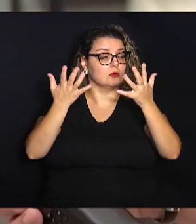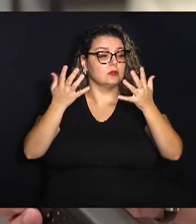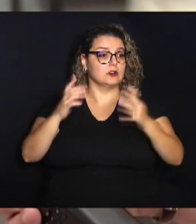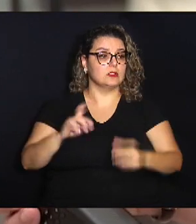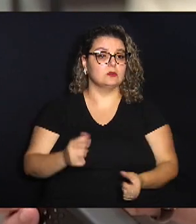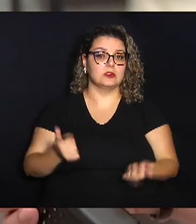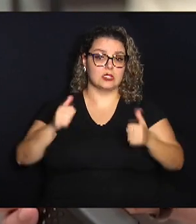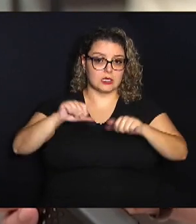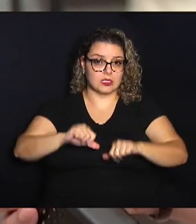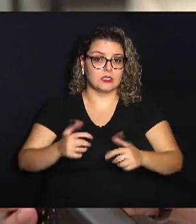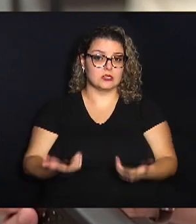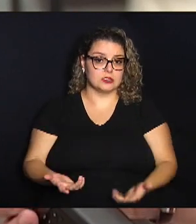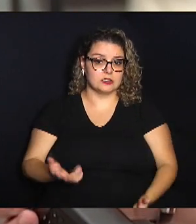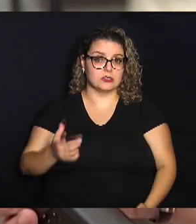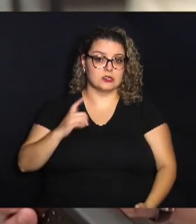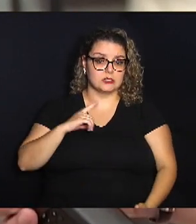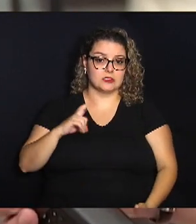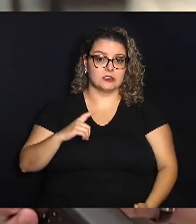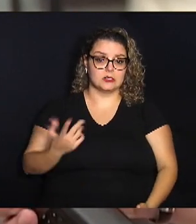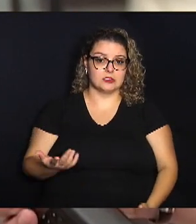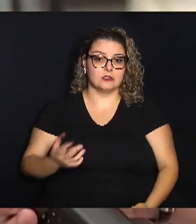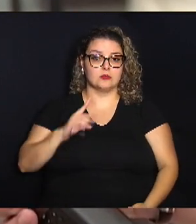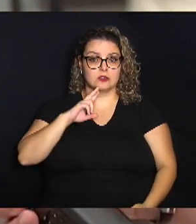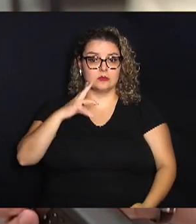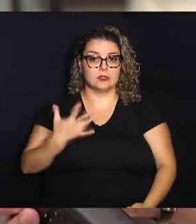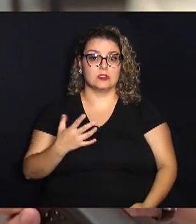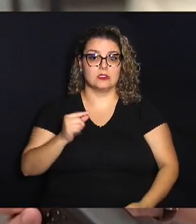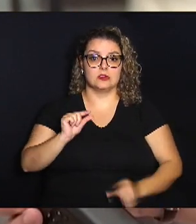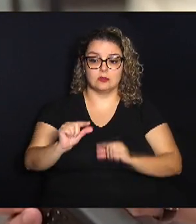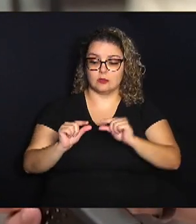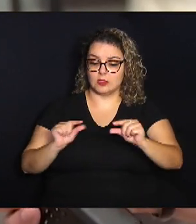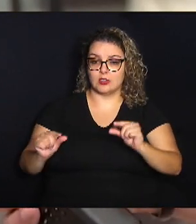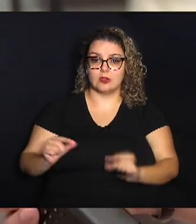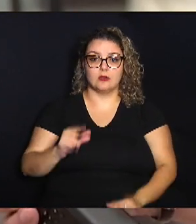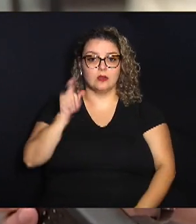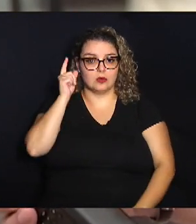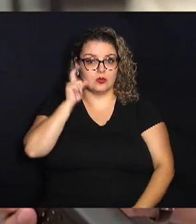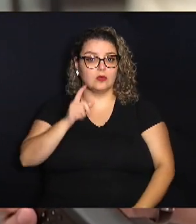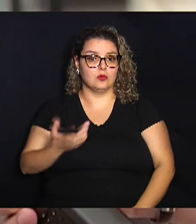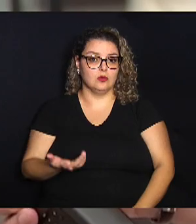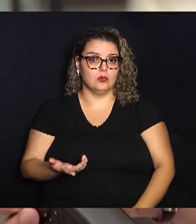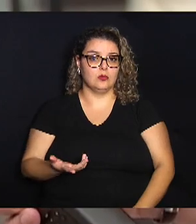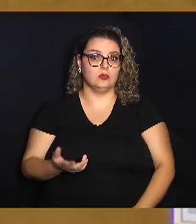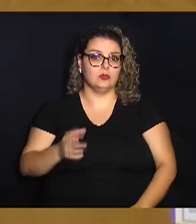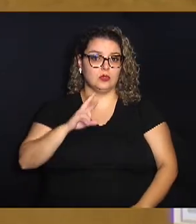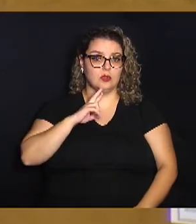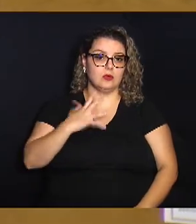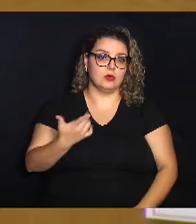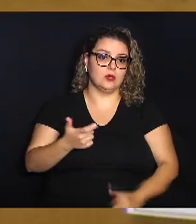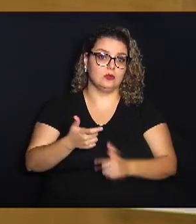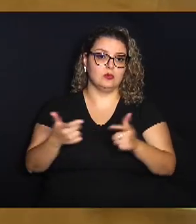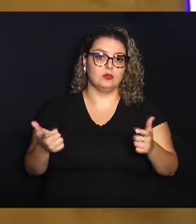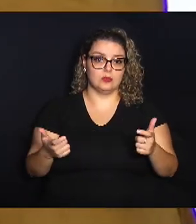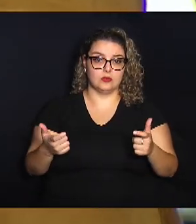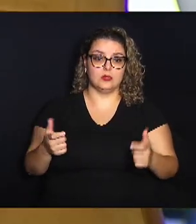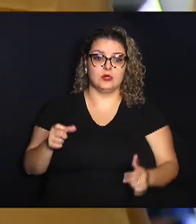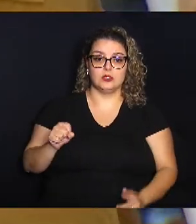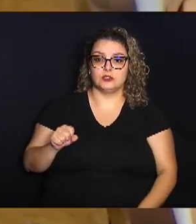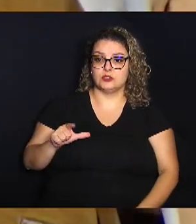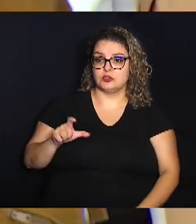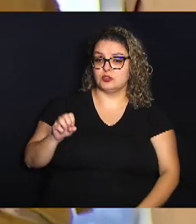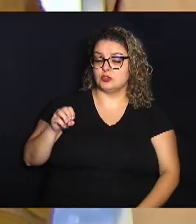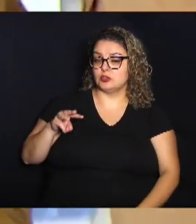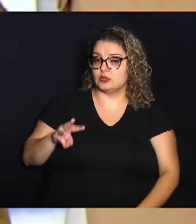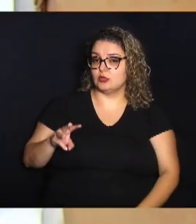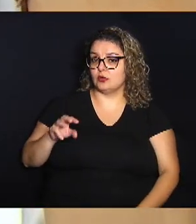e parte, né, cada pedacinho, se fizer, a gente consegue, né, um resultado maior. O slow fashion é uma